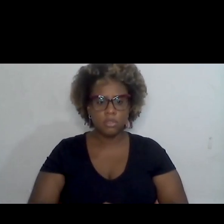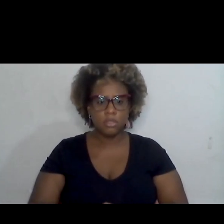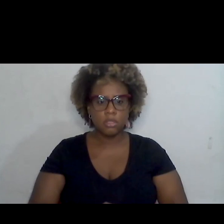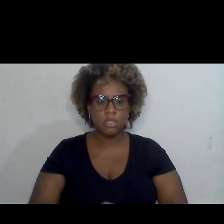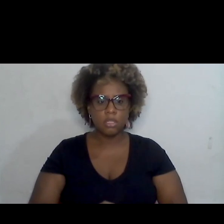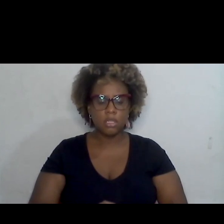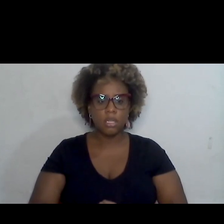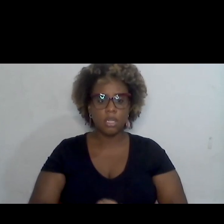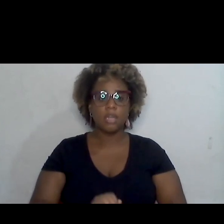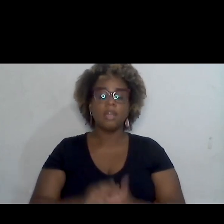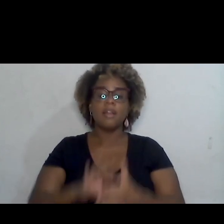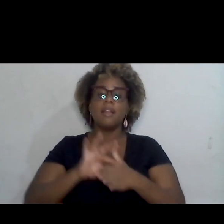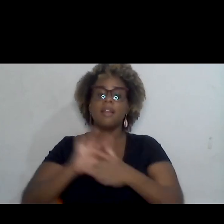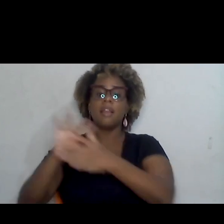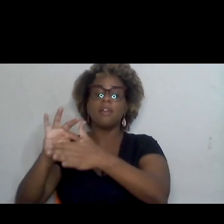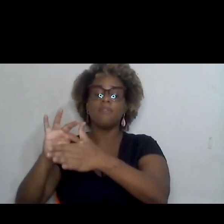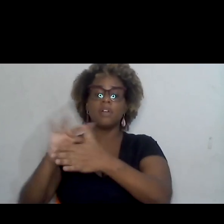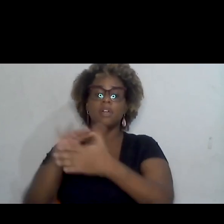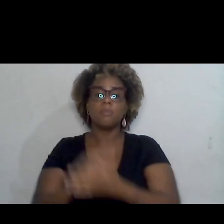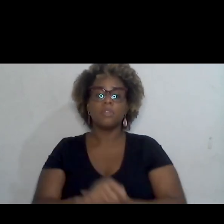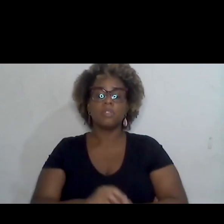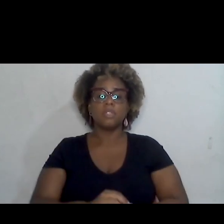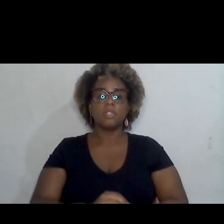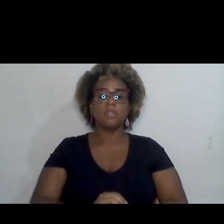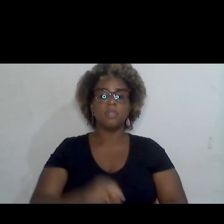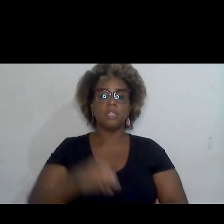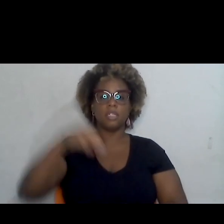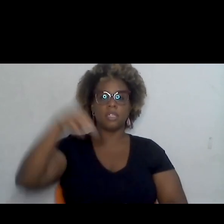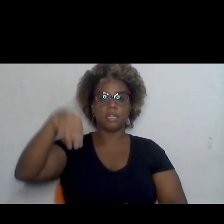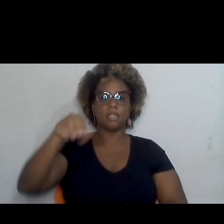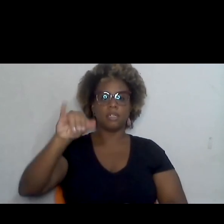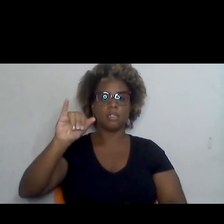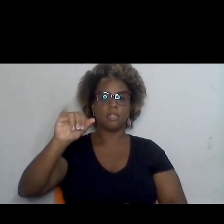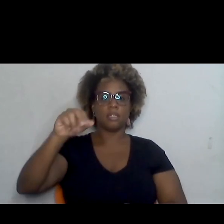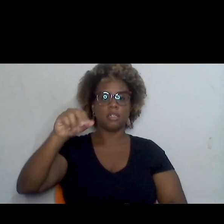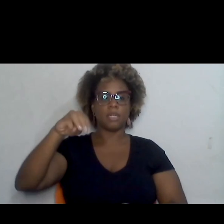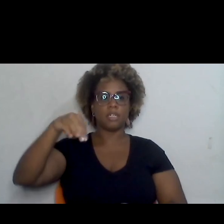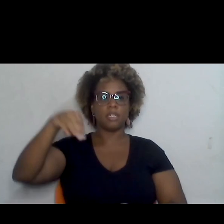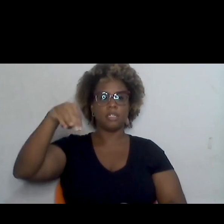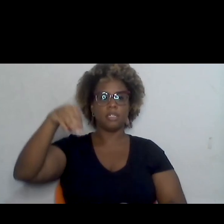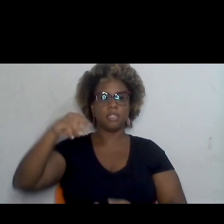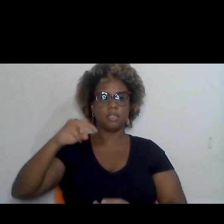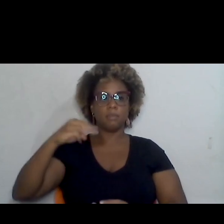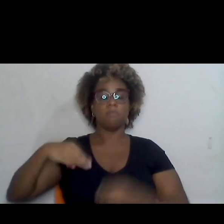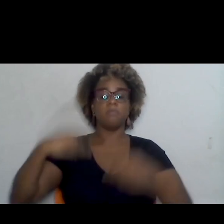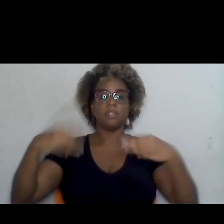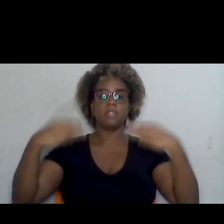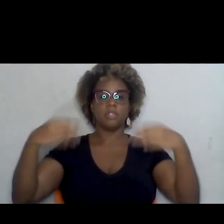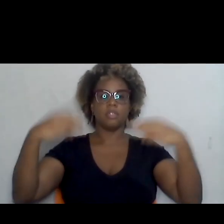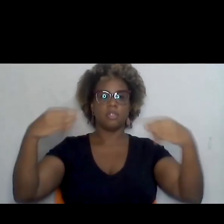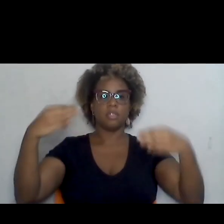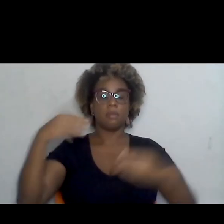ministra Margareth Menezes. Para o quê? Para tentar um apoio, e aí a importância desse momento e desse